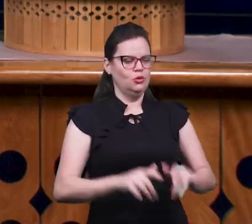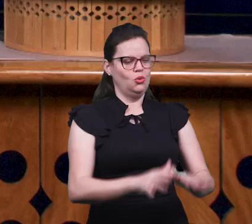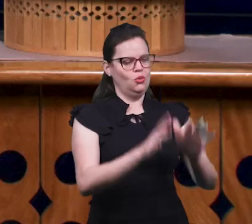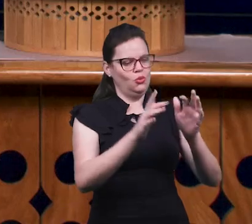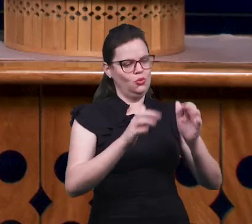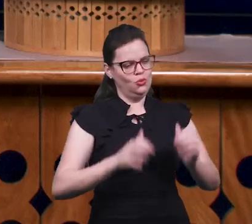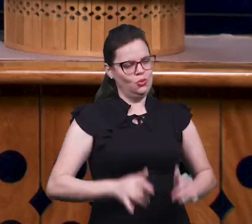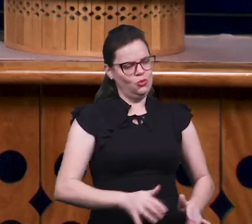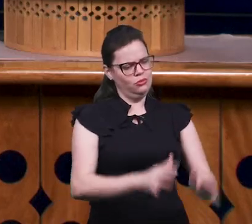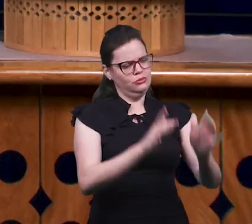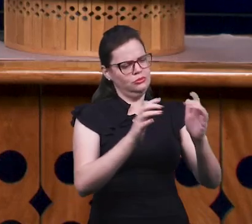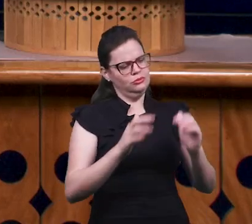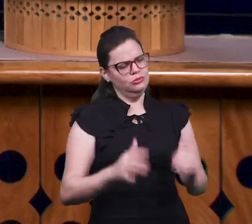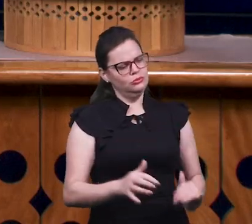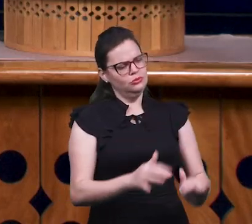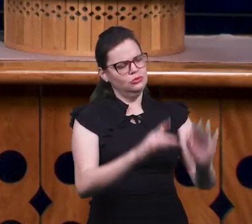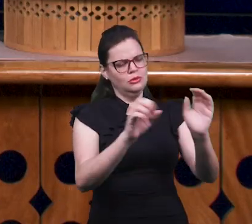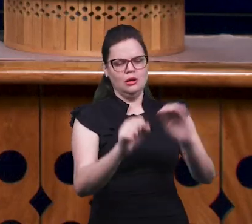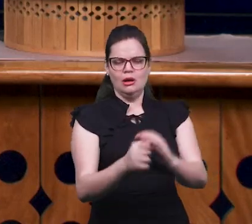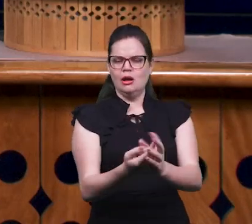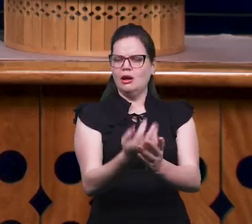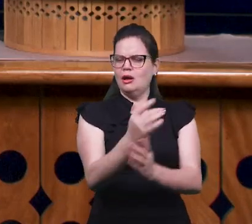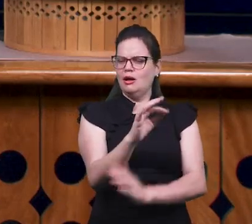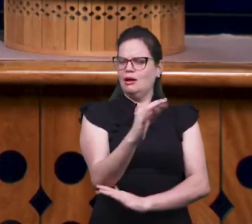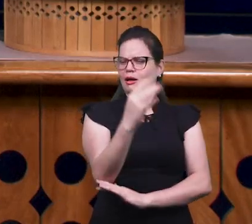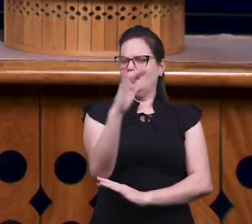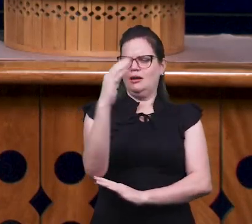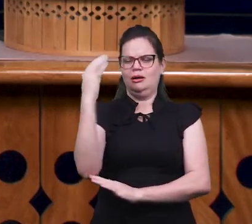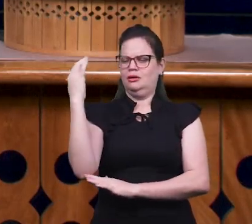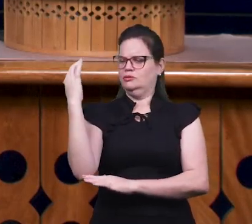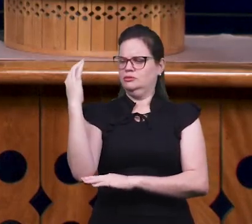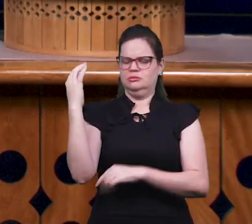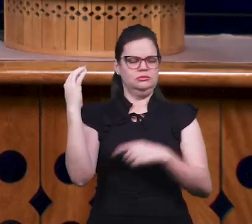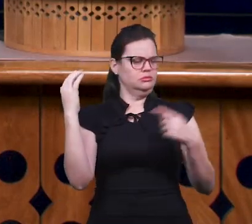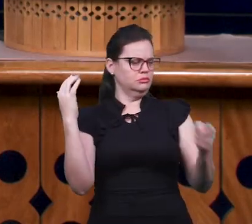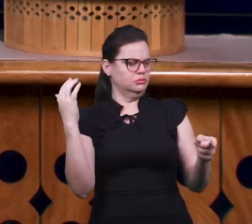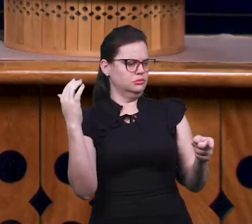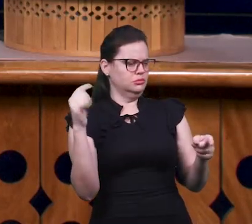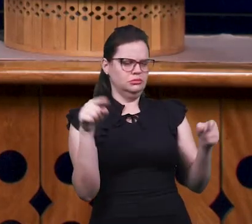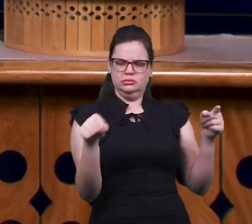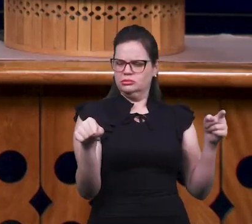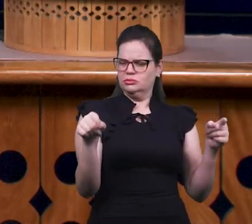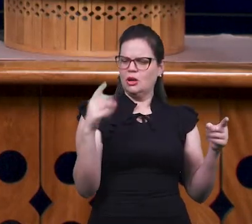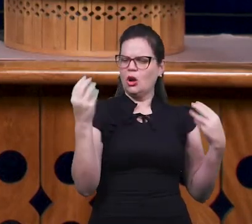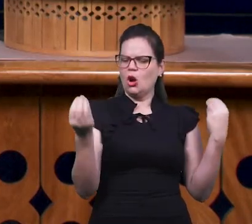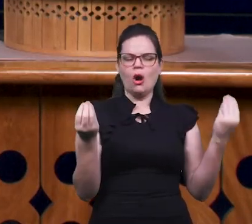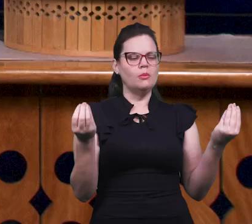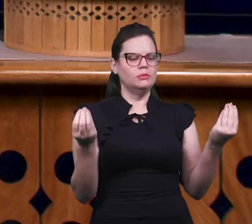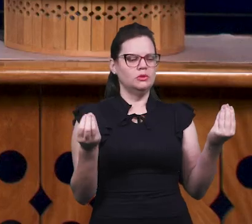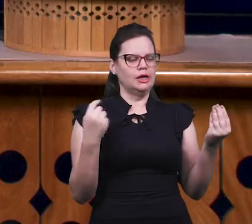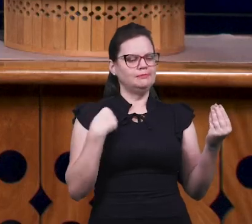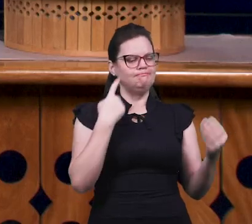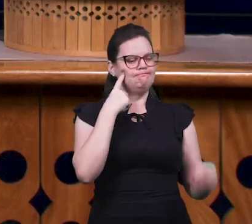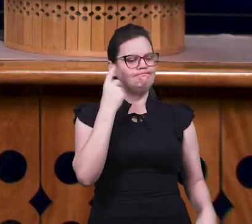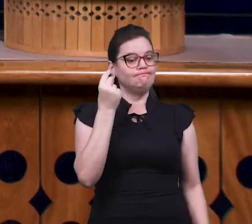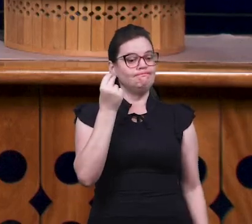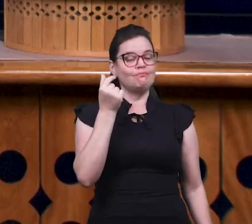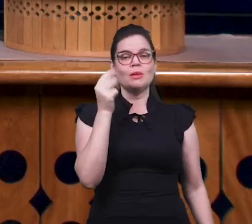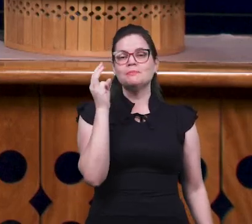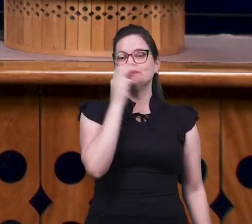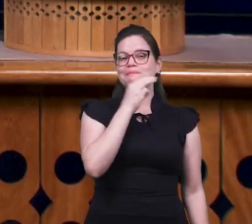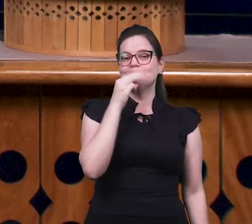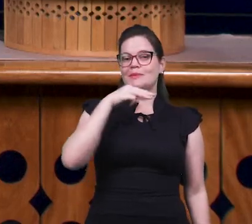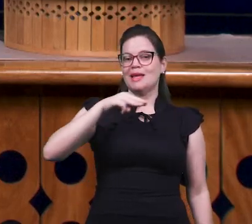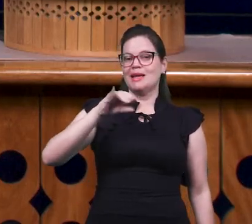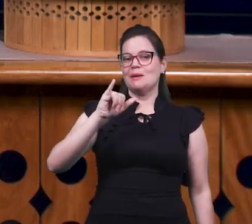crescendo. E ali nós vemos que nesse momento muitos mitos foram criados para explicar, e a filosofia entrou nesse